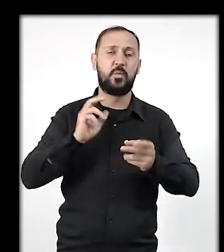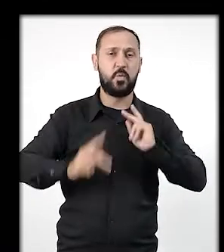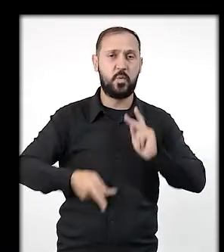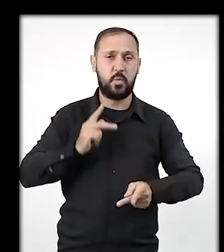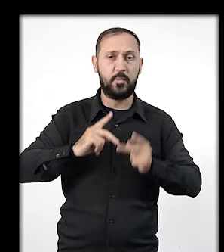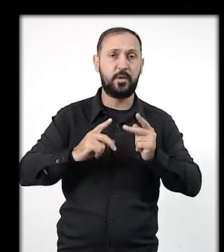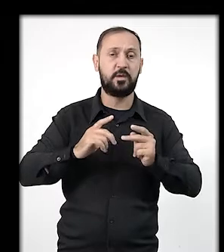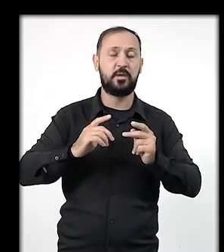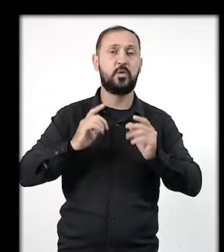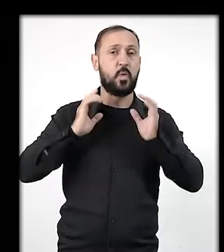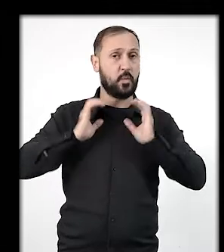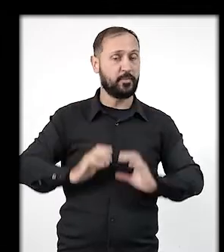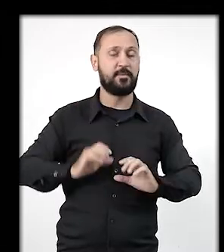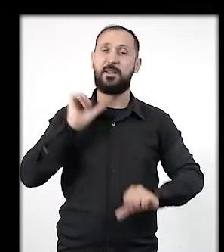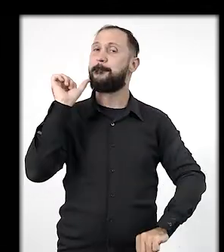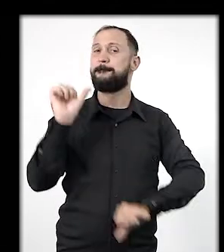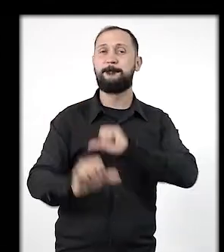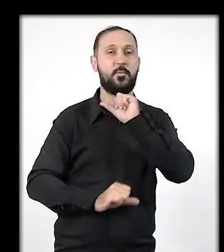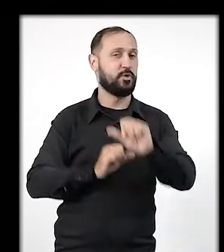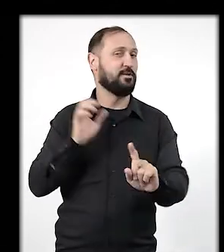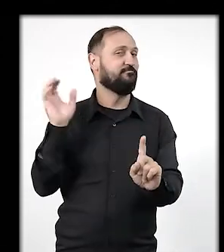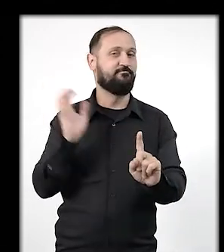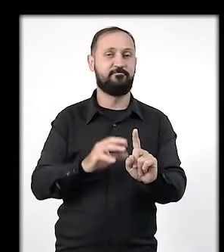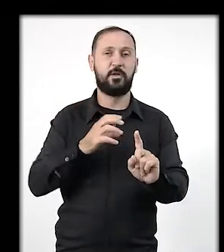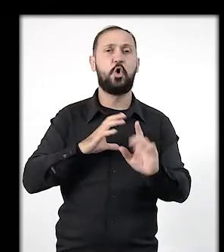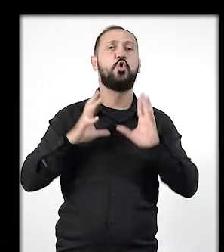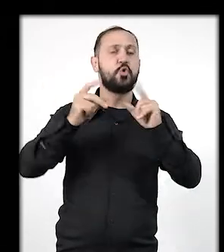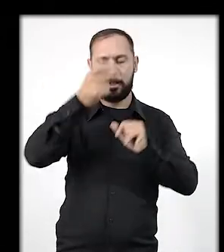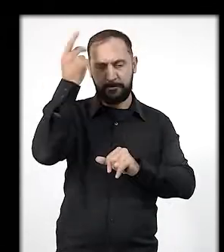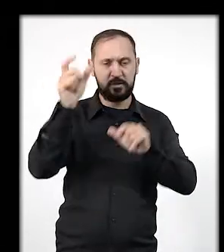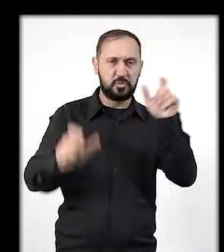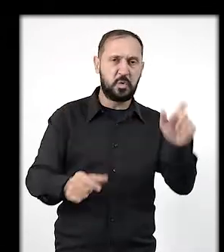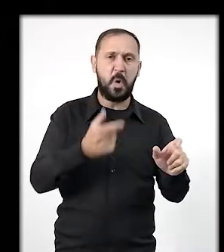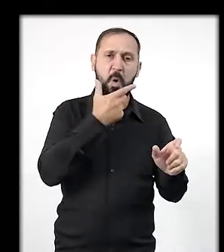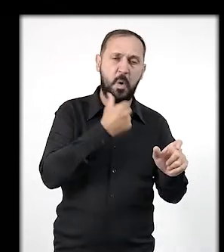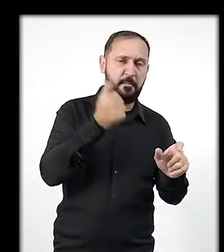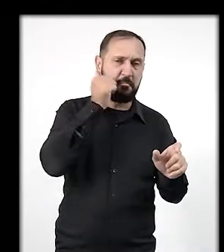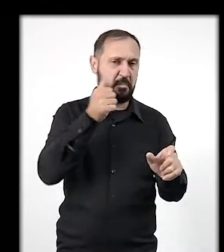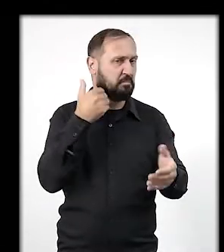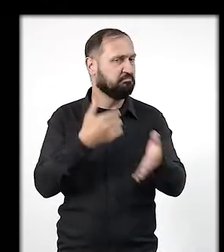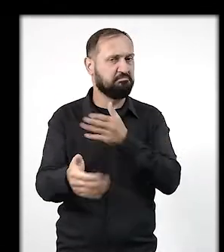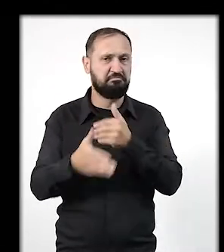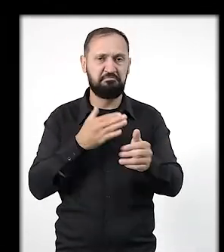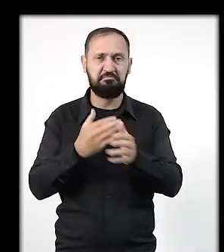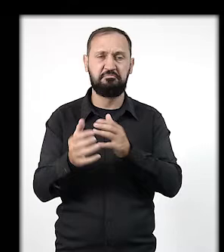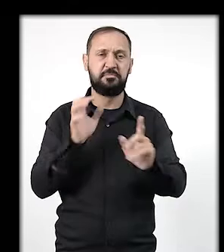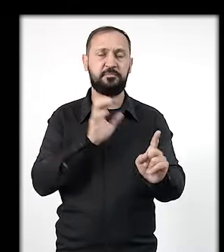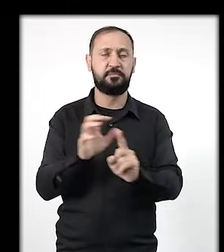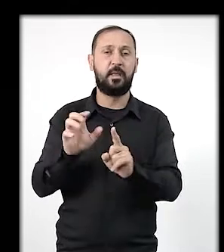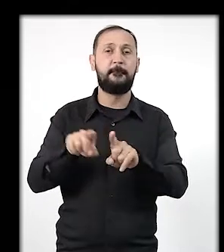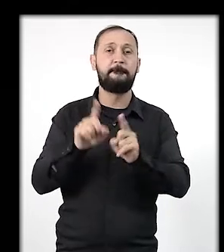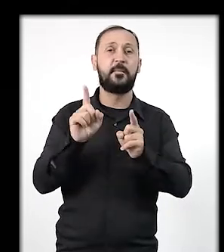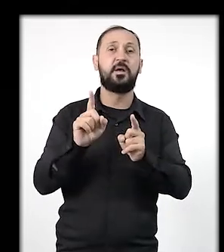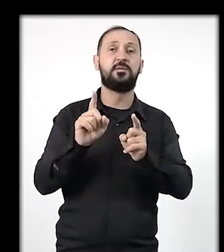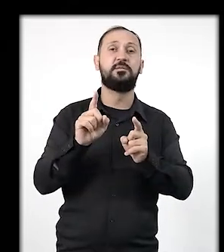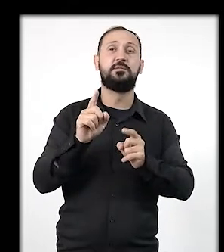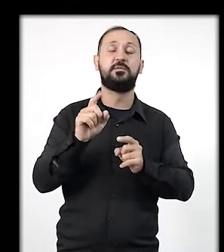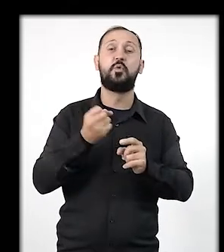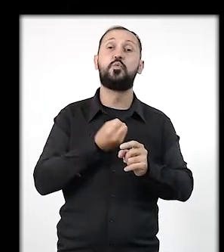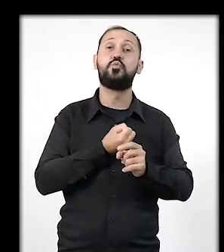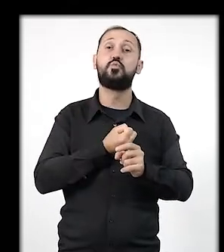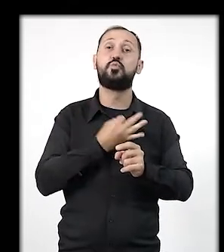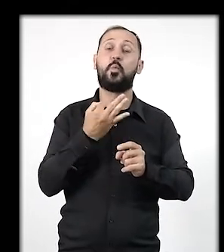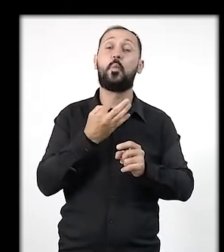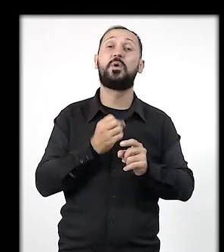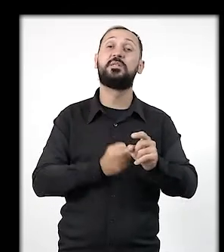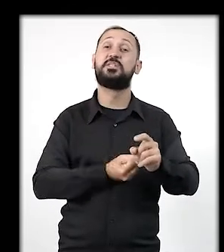um hormônio que altera o comportamento das pessoas. Ela está presente em todas as pessoas, independente de sexo, né? A diferença é que ela está presente em